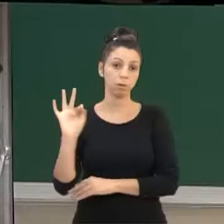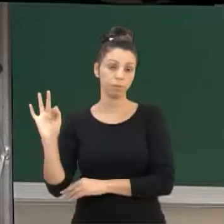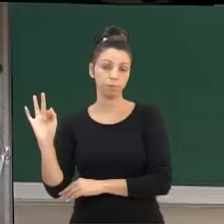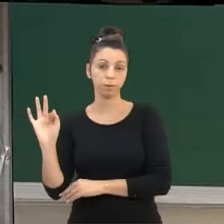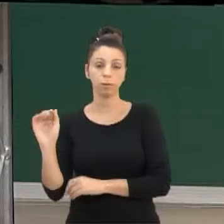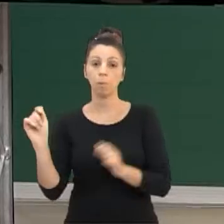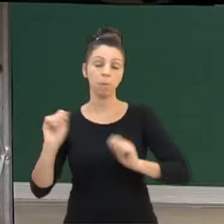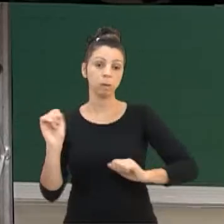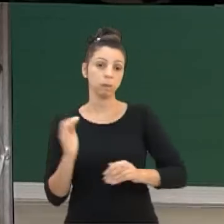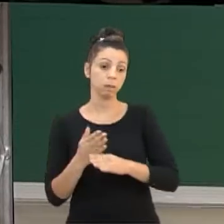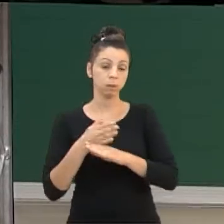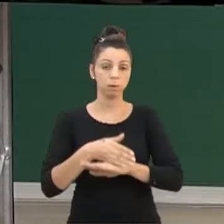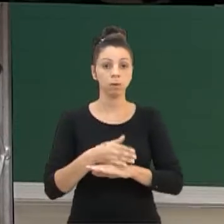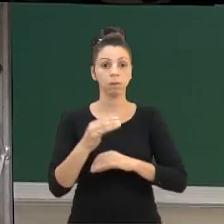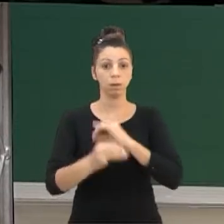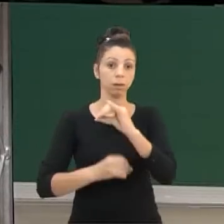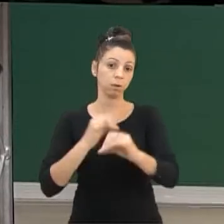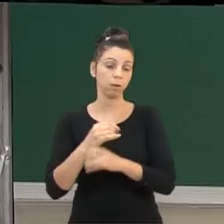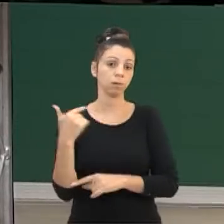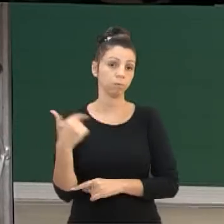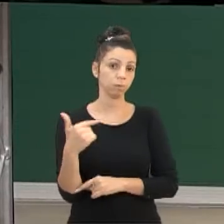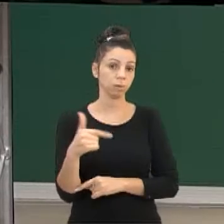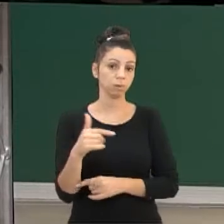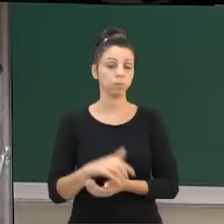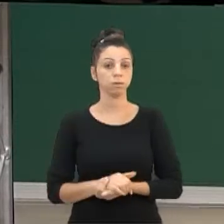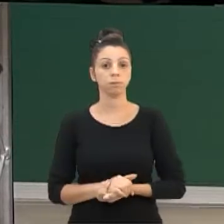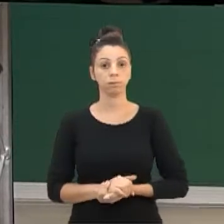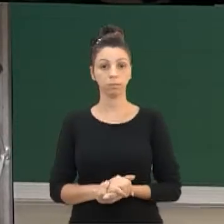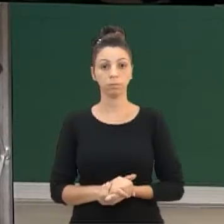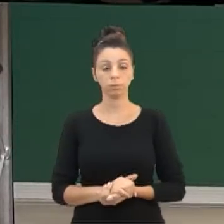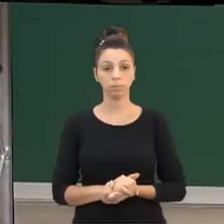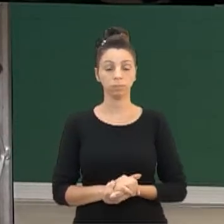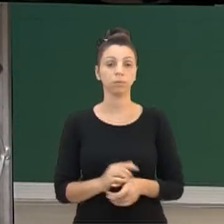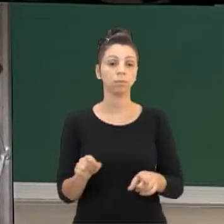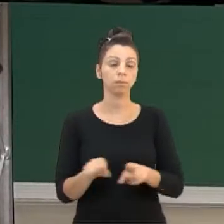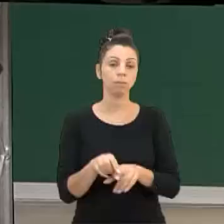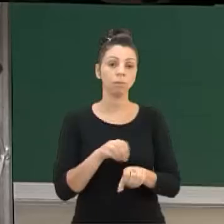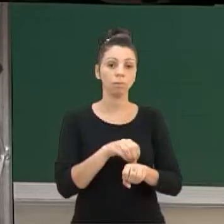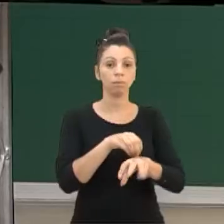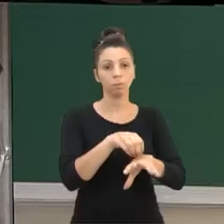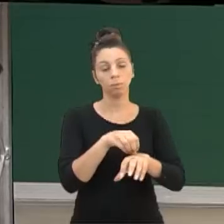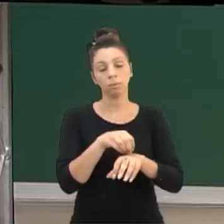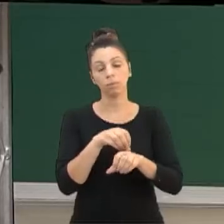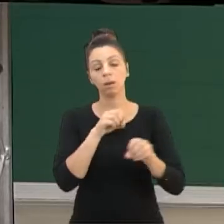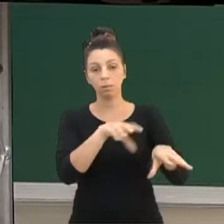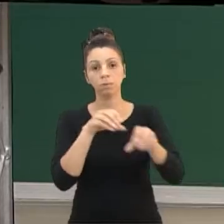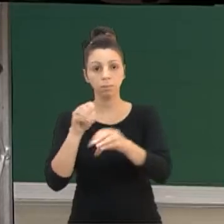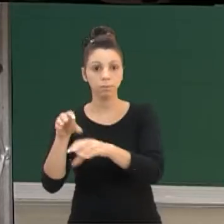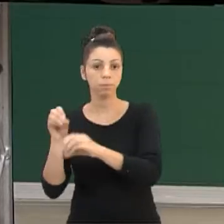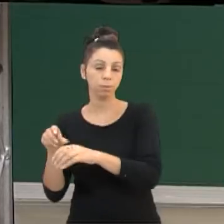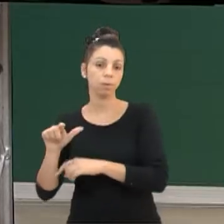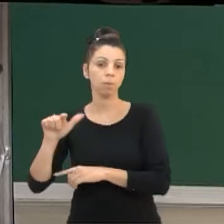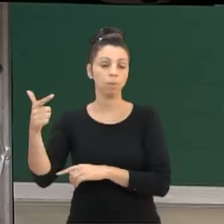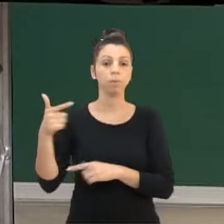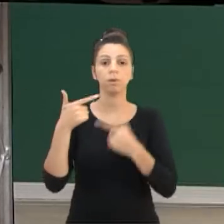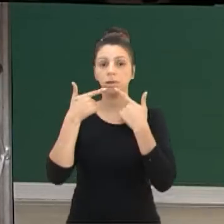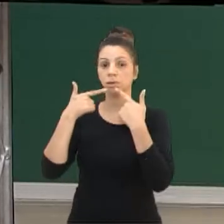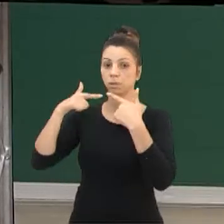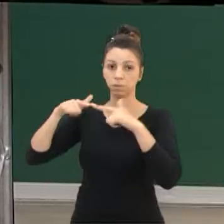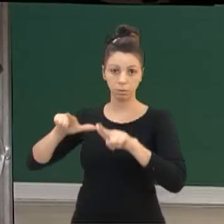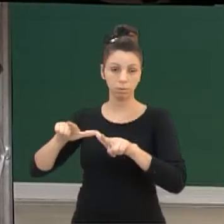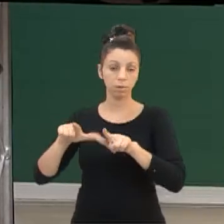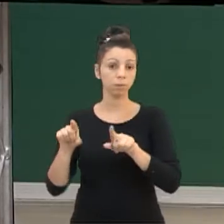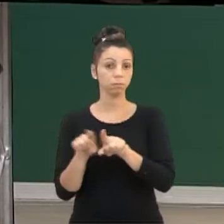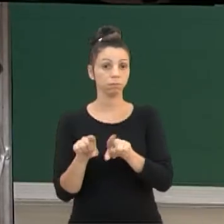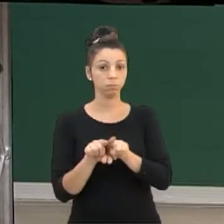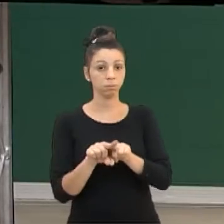internet para ouvir esse podcast. E assim a gente vai ter também ensinando língua espanhola, ensinando outras línguas, certo?